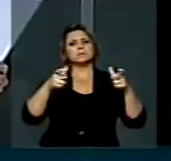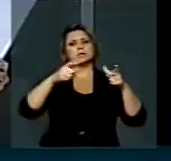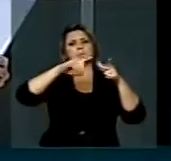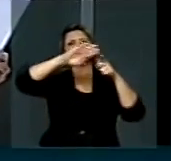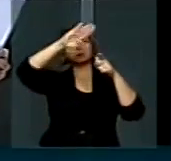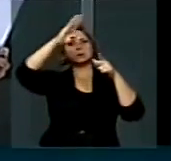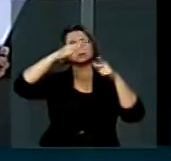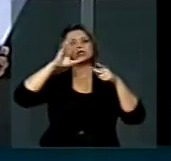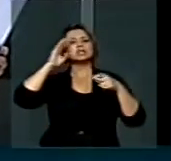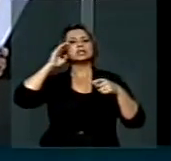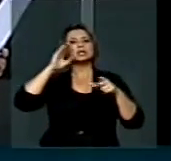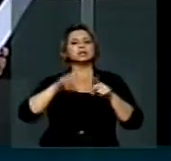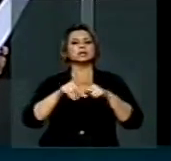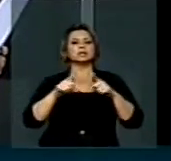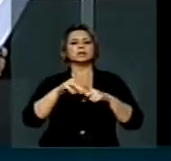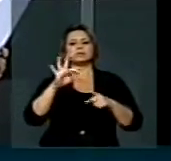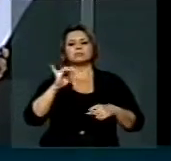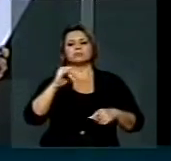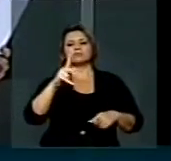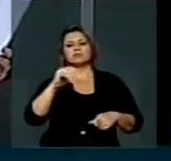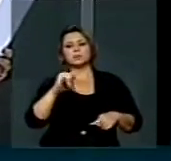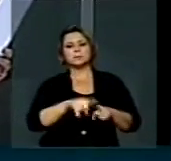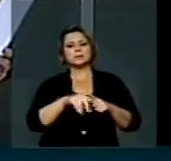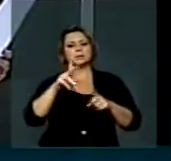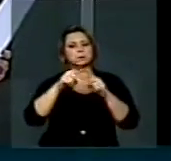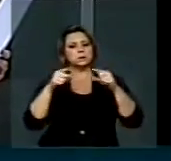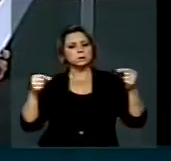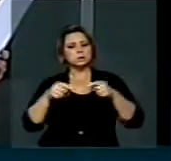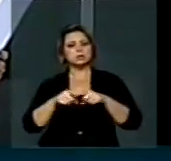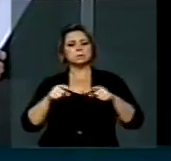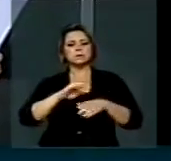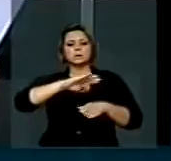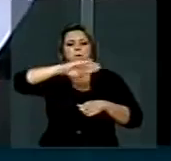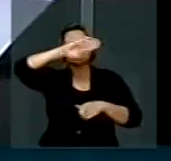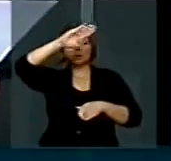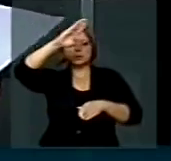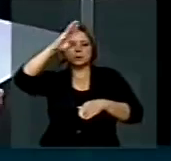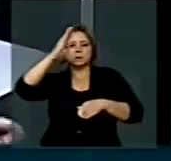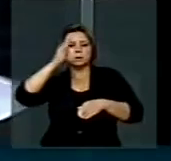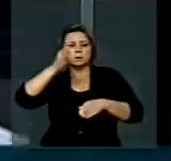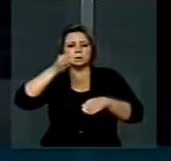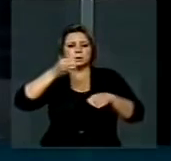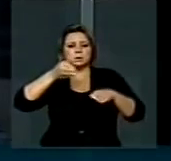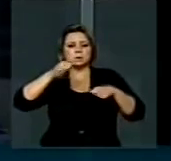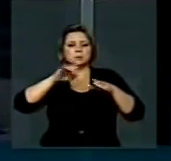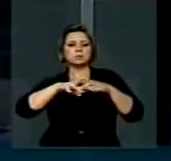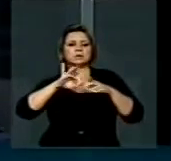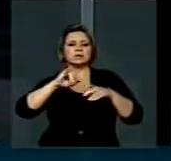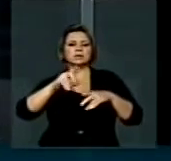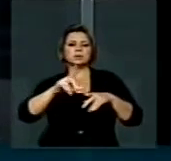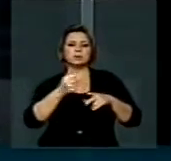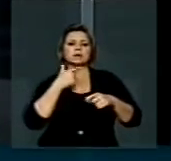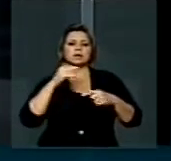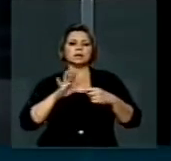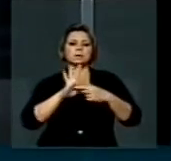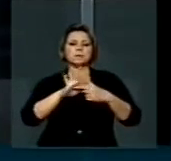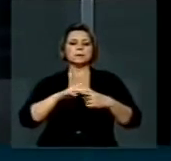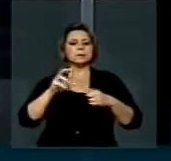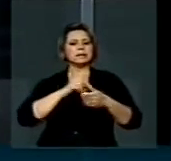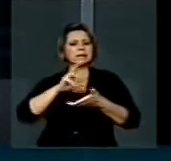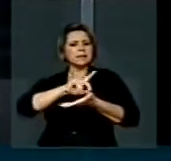China Oriental, das Filipinas e do Japão. Essas montanhas cobrem a parte oriental da ilha e apresentam